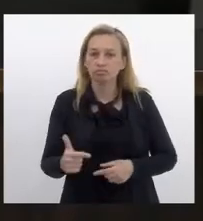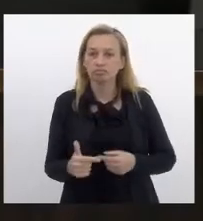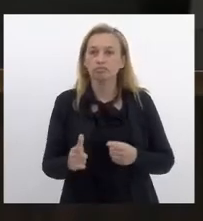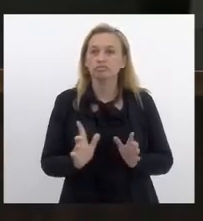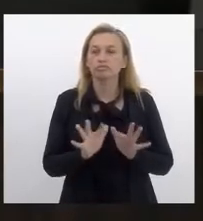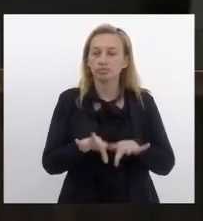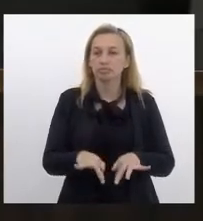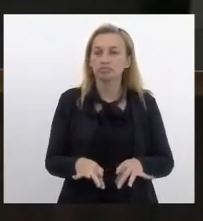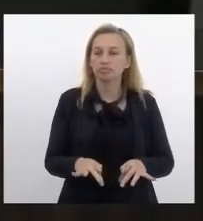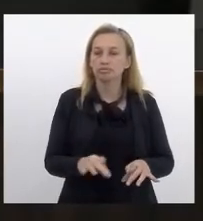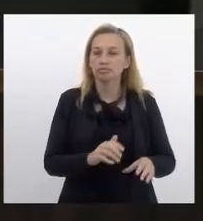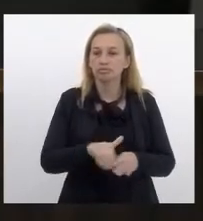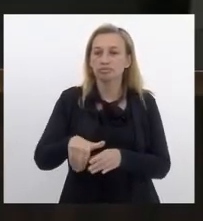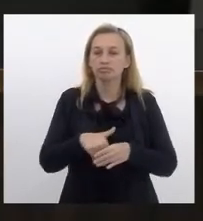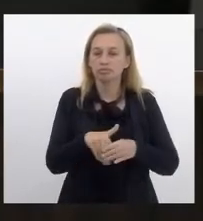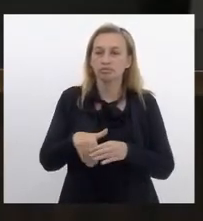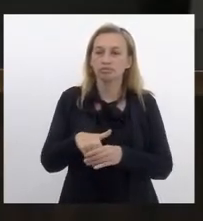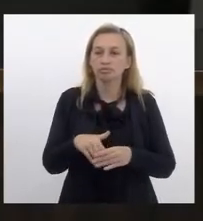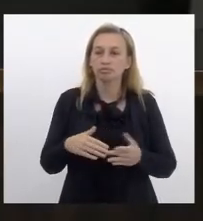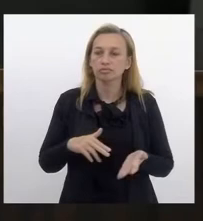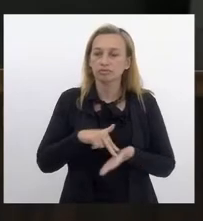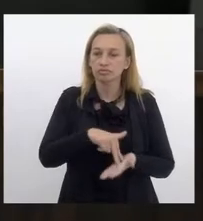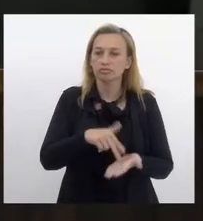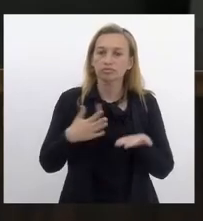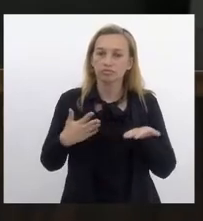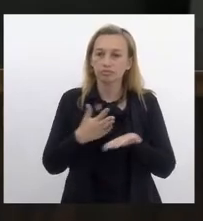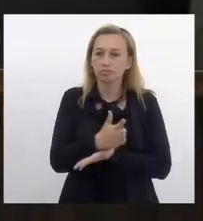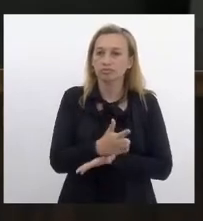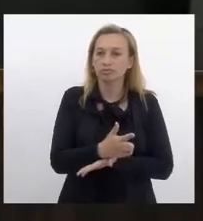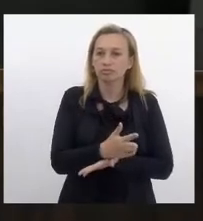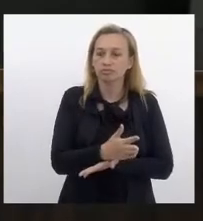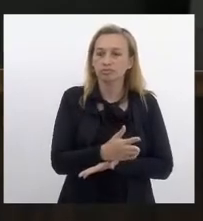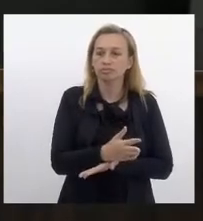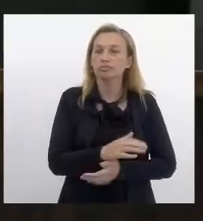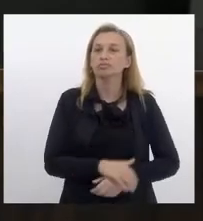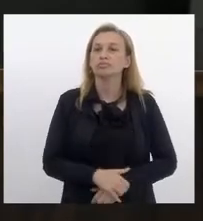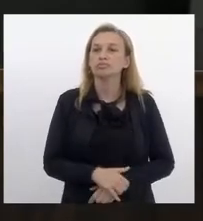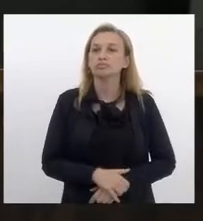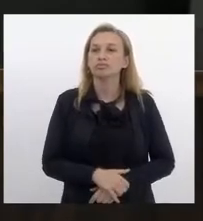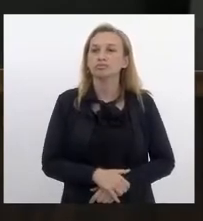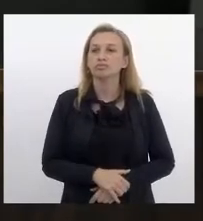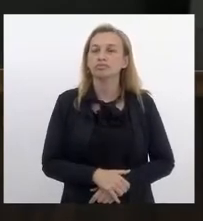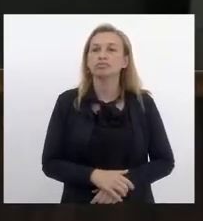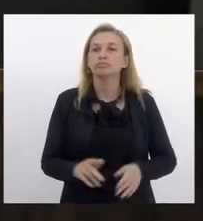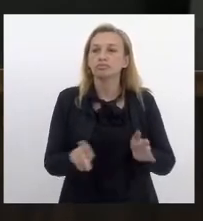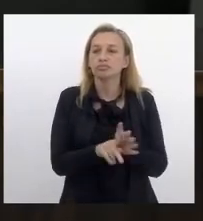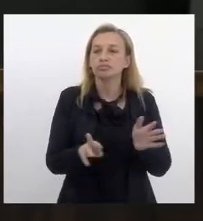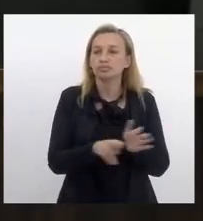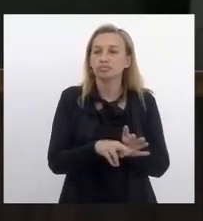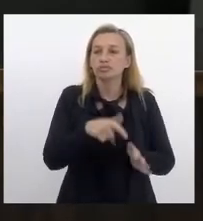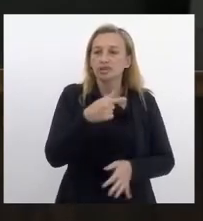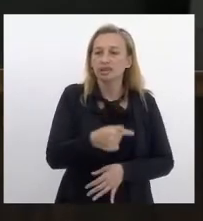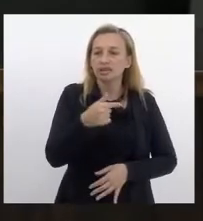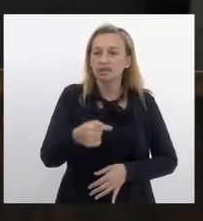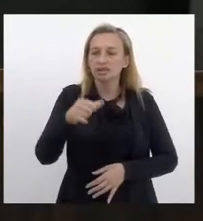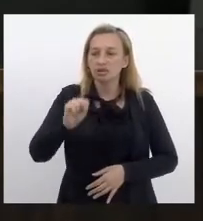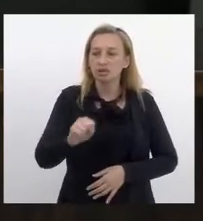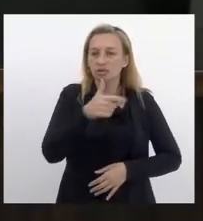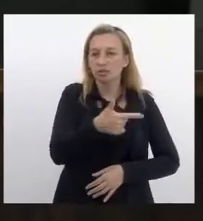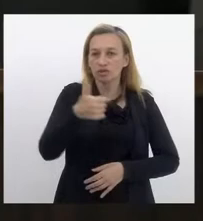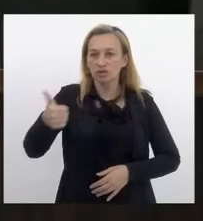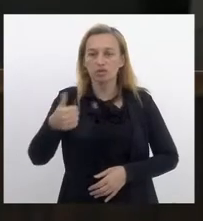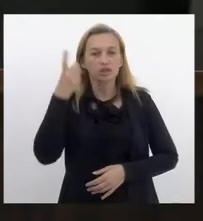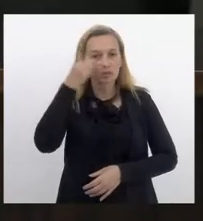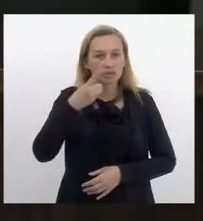queira discutir, encerrada a discussão, em votação, se os que aprovam permaneçam como estão aprovados, vai à promulgação. Projeto de resolução 778, de 2021, de